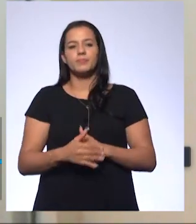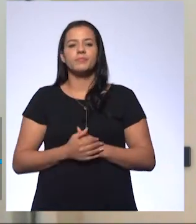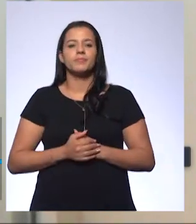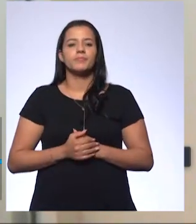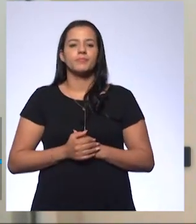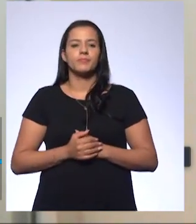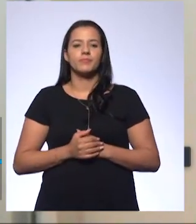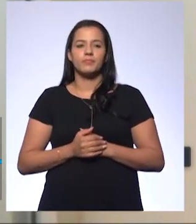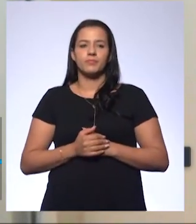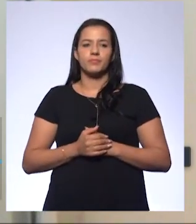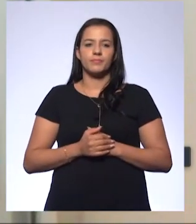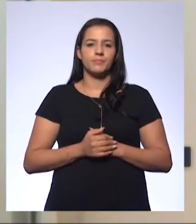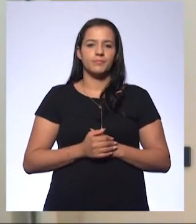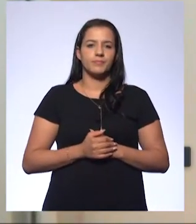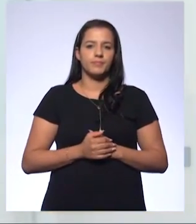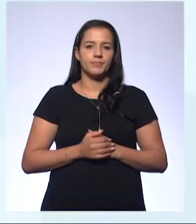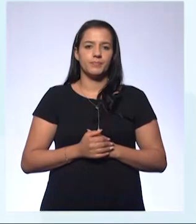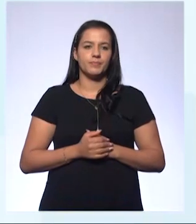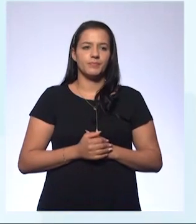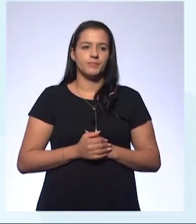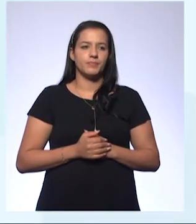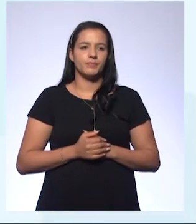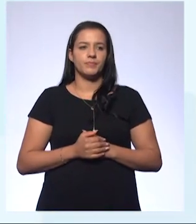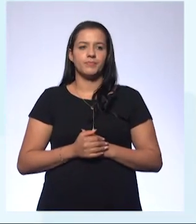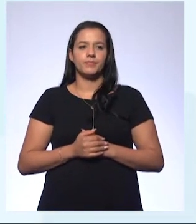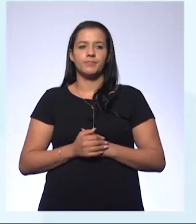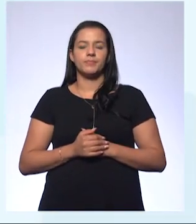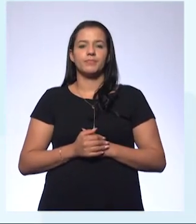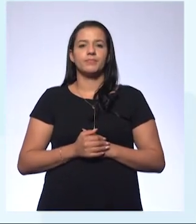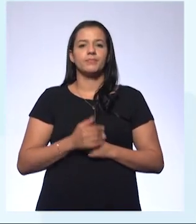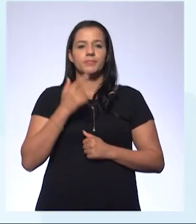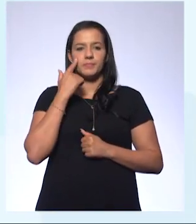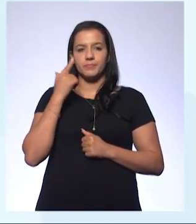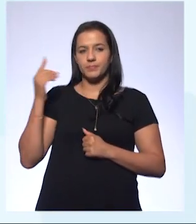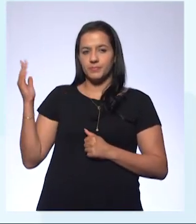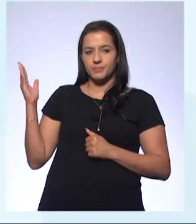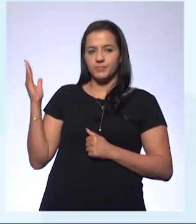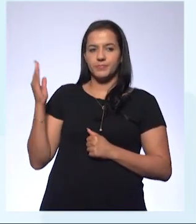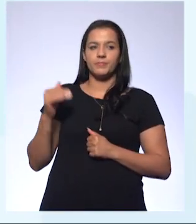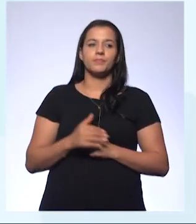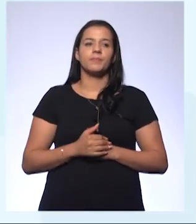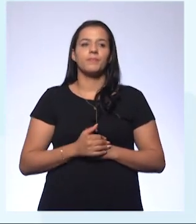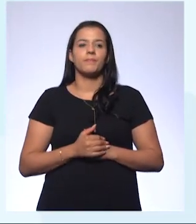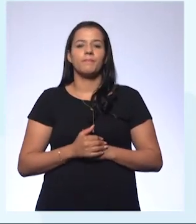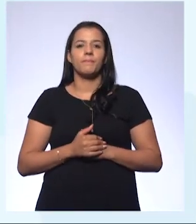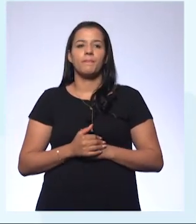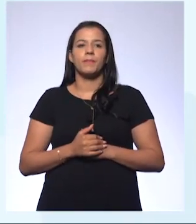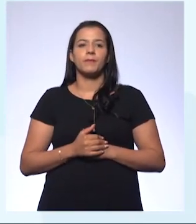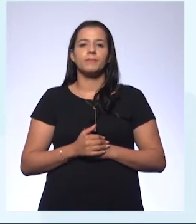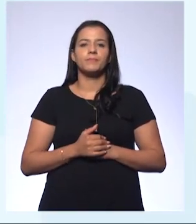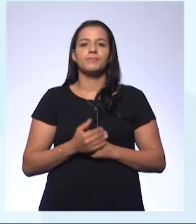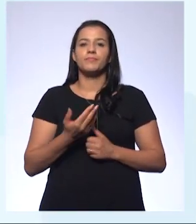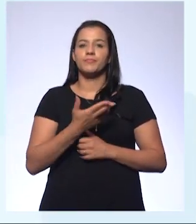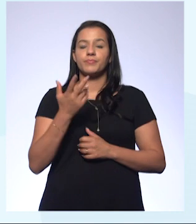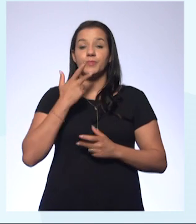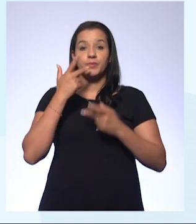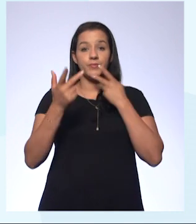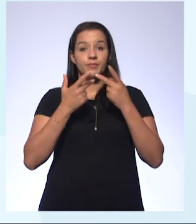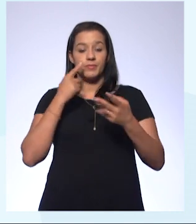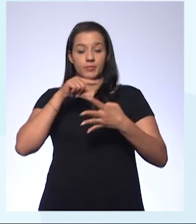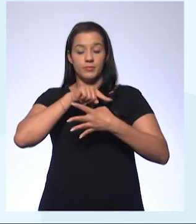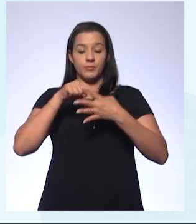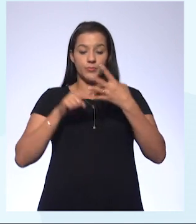achar pertinente, se houver interesse, tempo, né? Não tem nenhum problema. É algo a mais e é bastante interessante para os alunos,